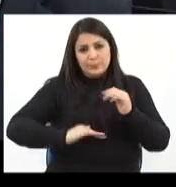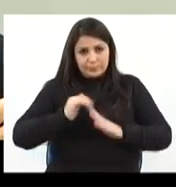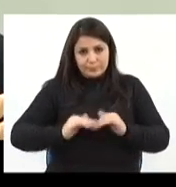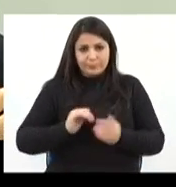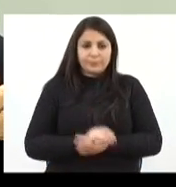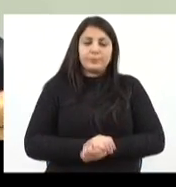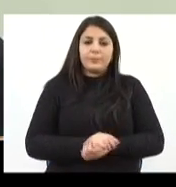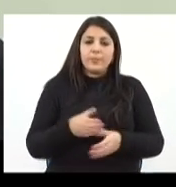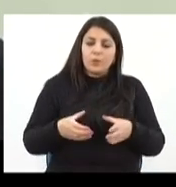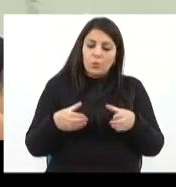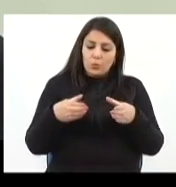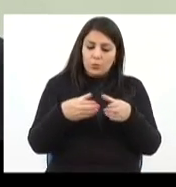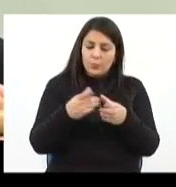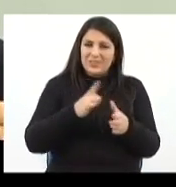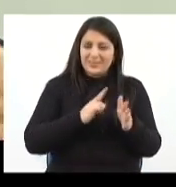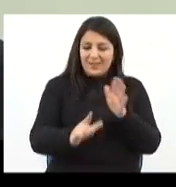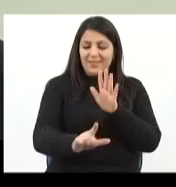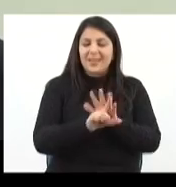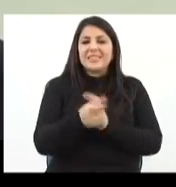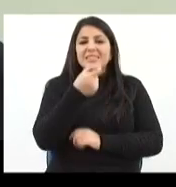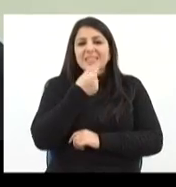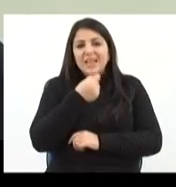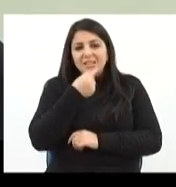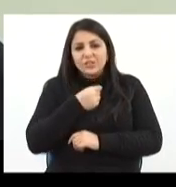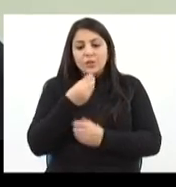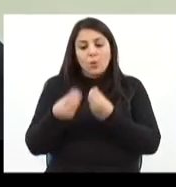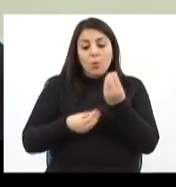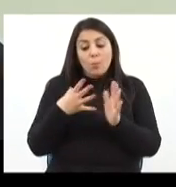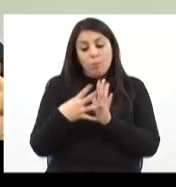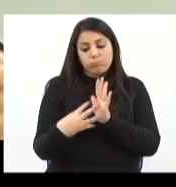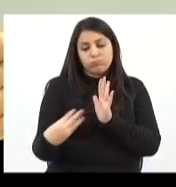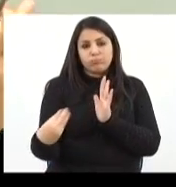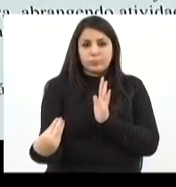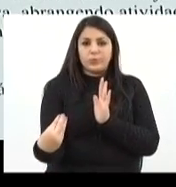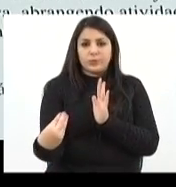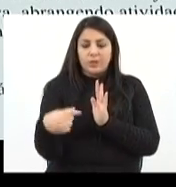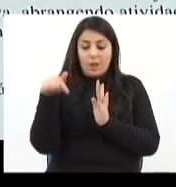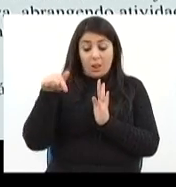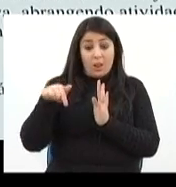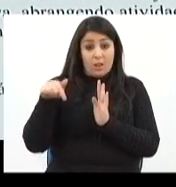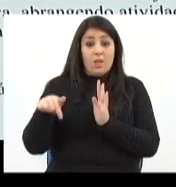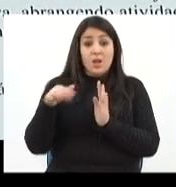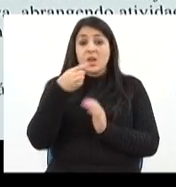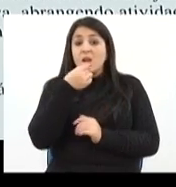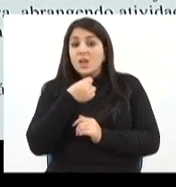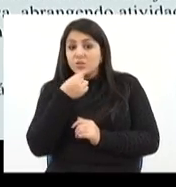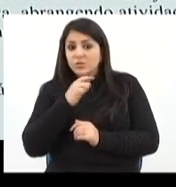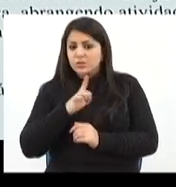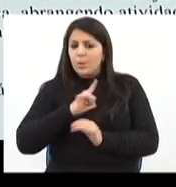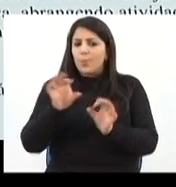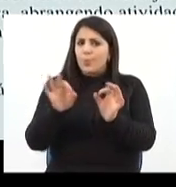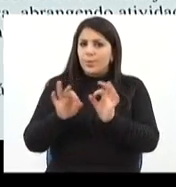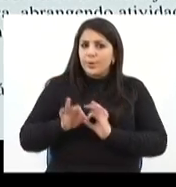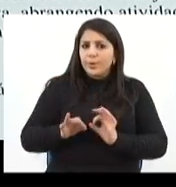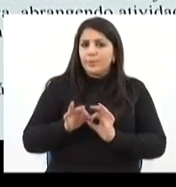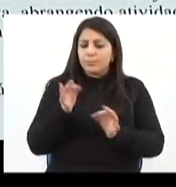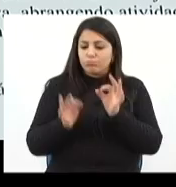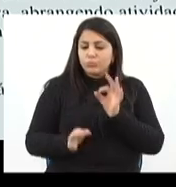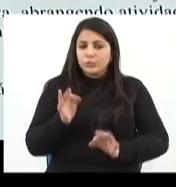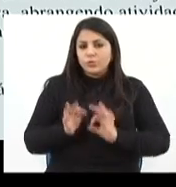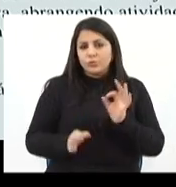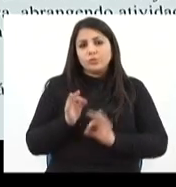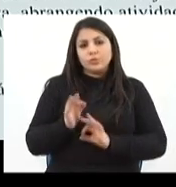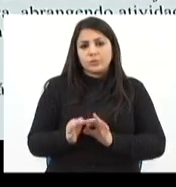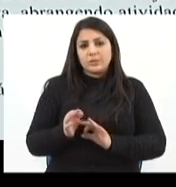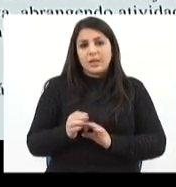construção. O grupo teve a Lei de Caxias do Sul como modelo de estudo. Lá o programa de justiça restaurativa